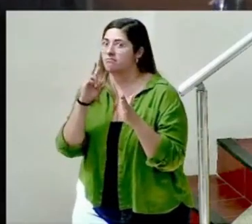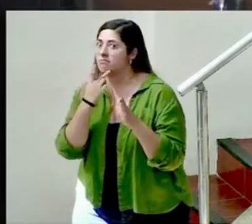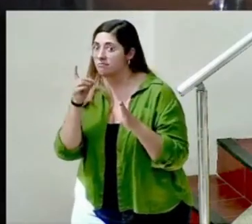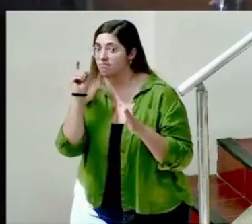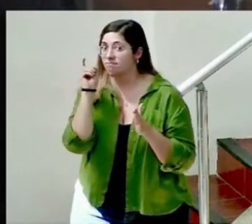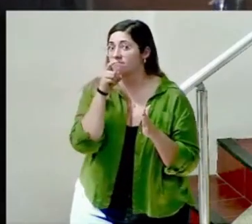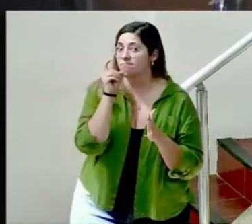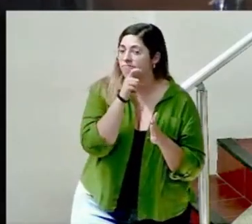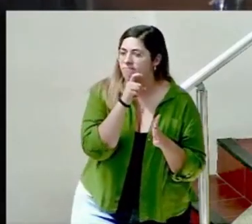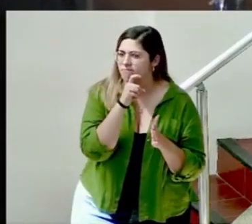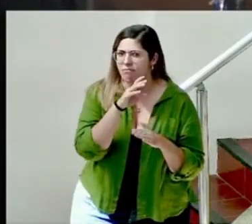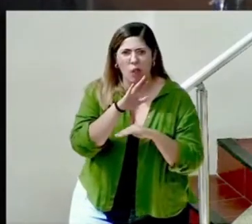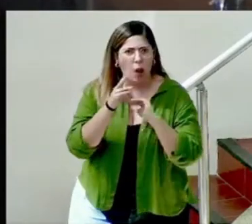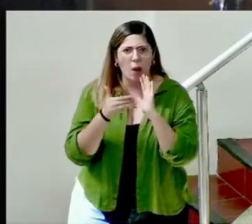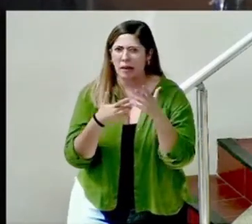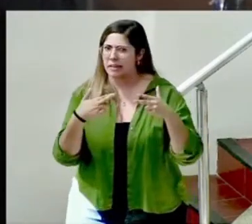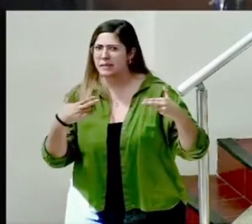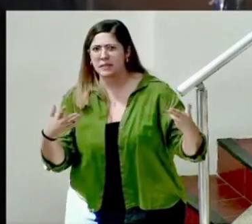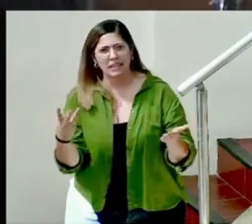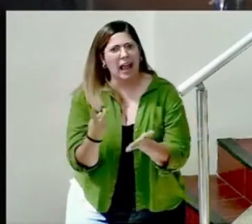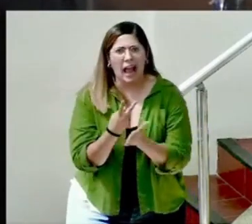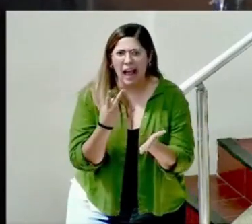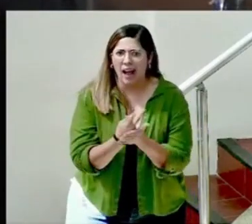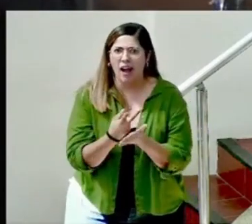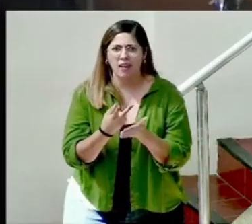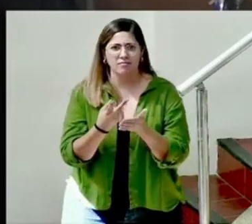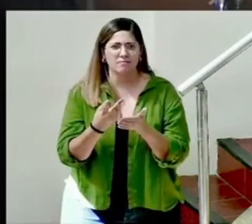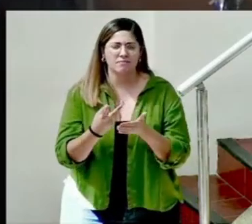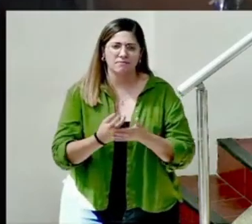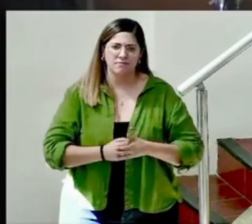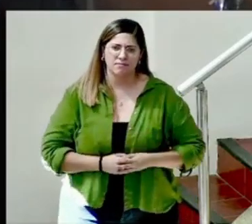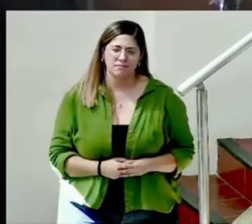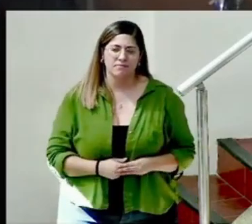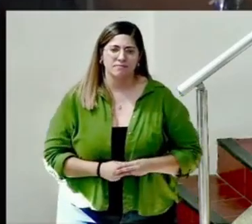tapete do outro, vamos fazer qualquer negócio.